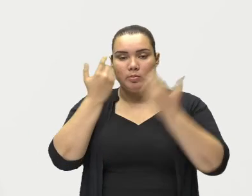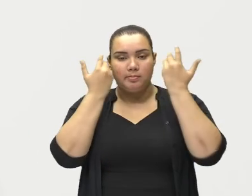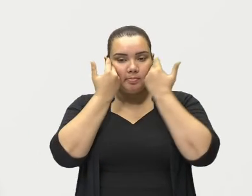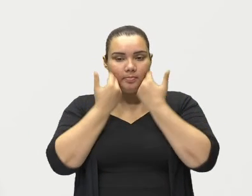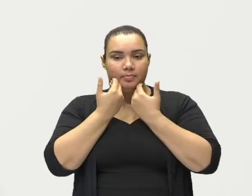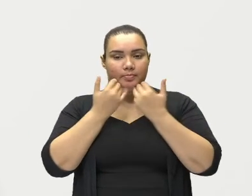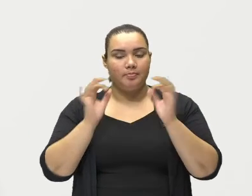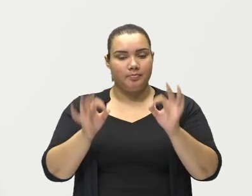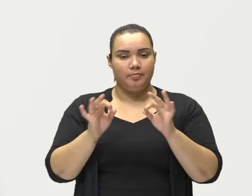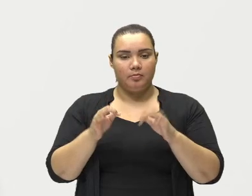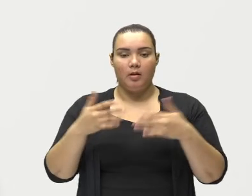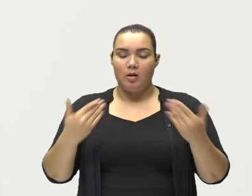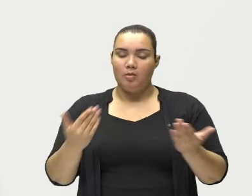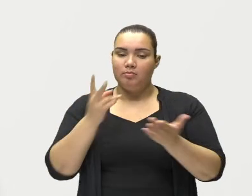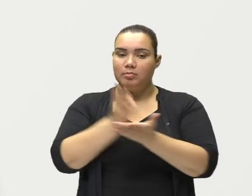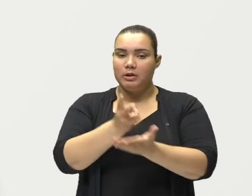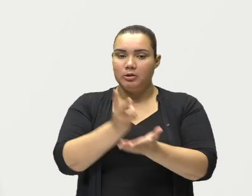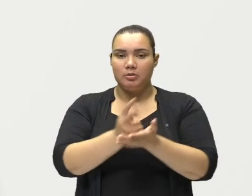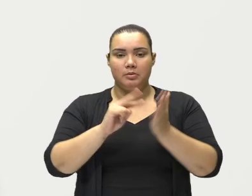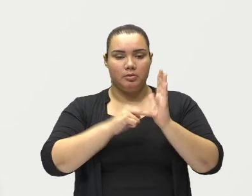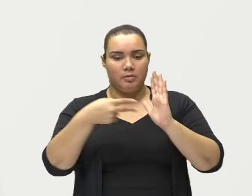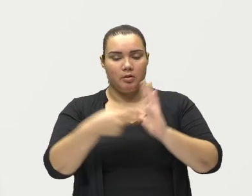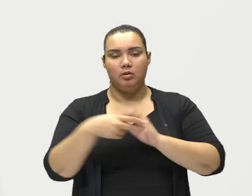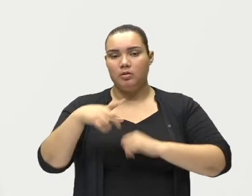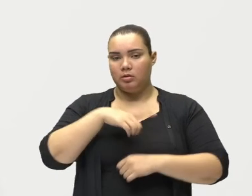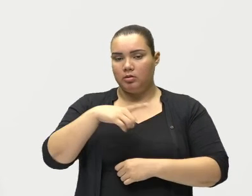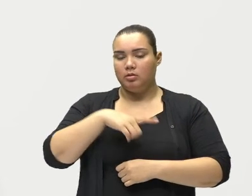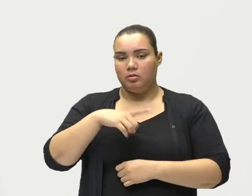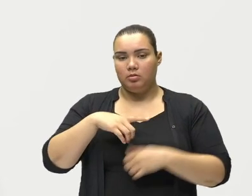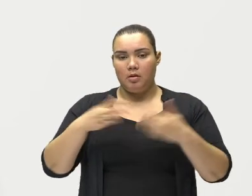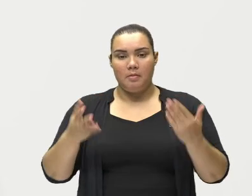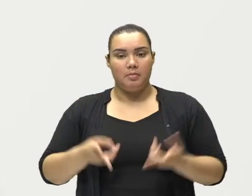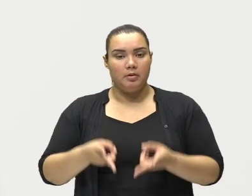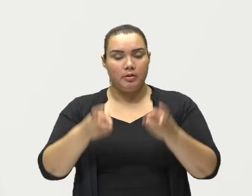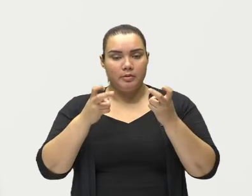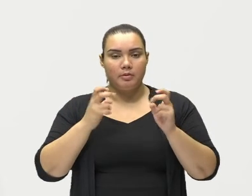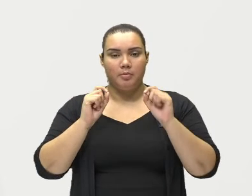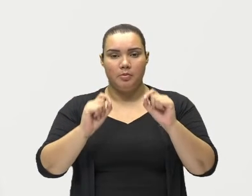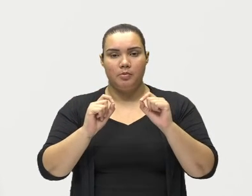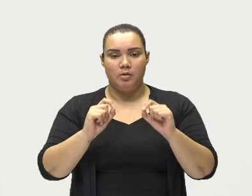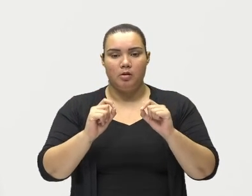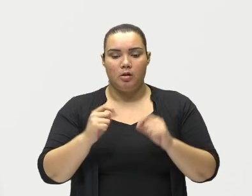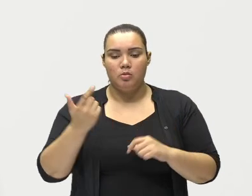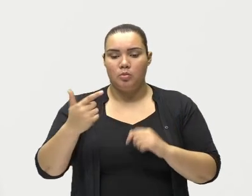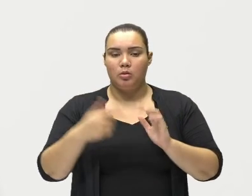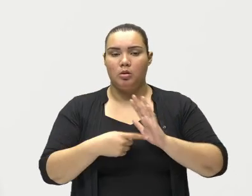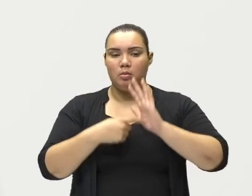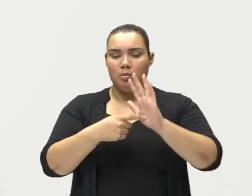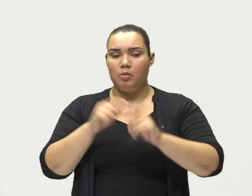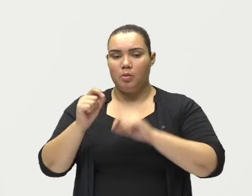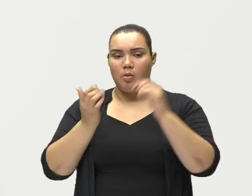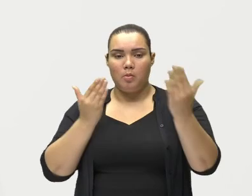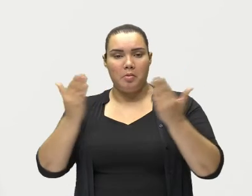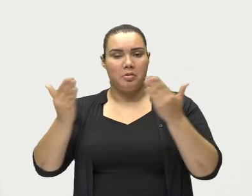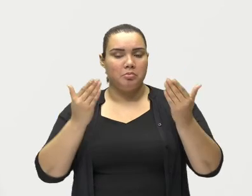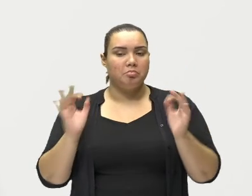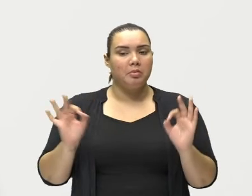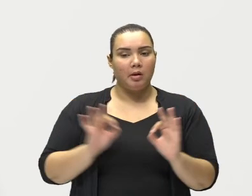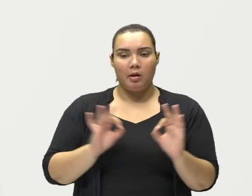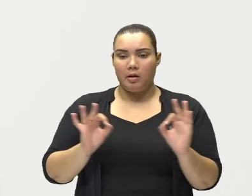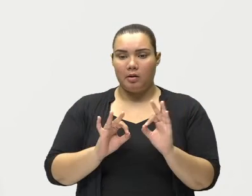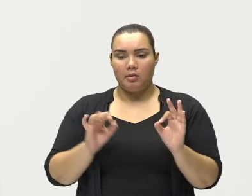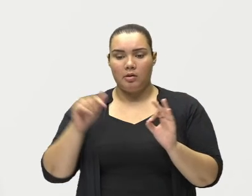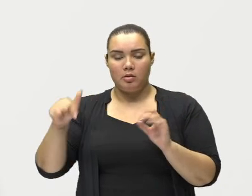Exatamente, mantém a ideia de conformidade. Note aí que não dá ideia nenhuma de comparação,